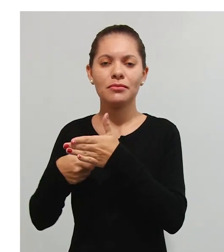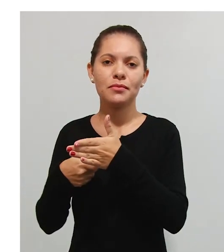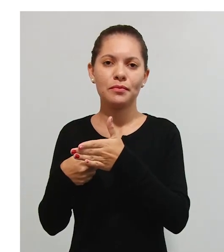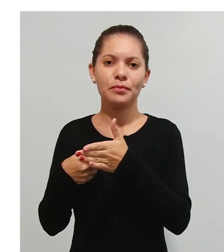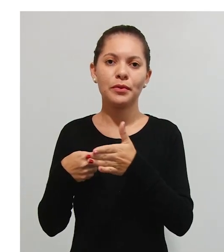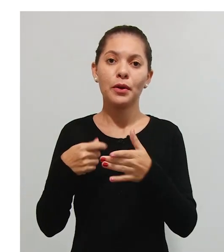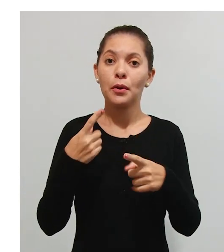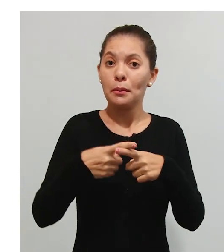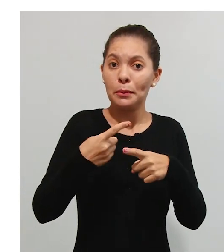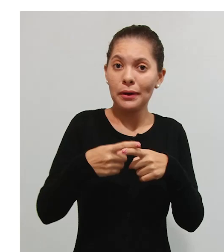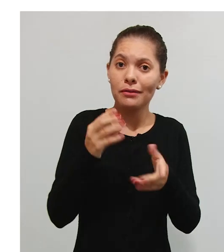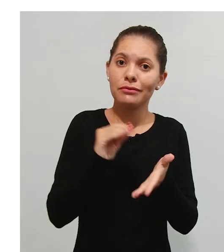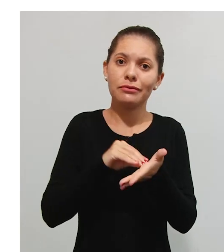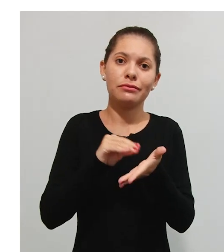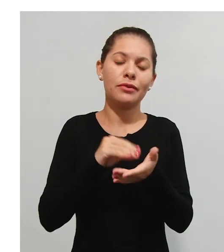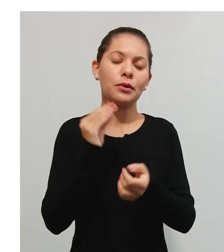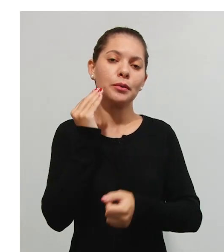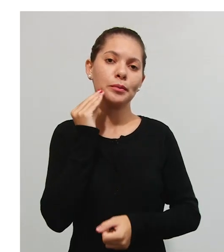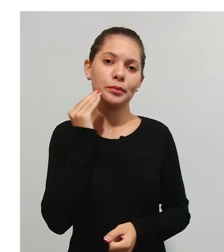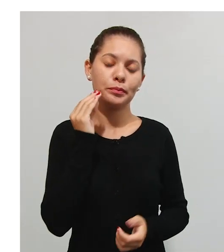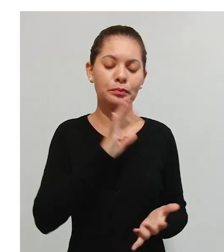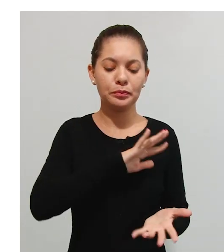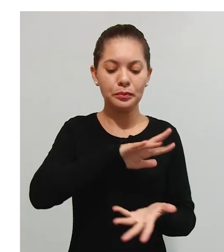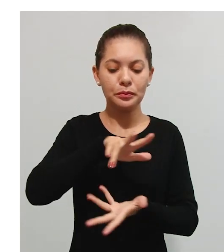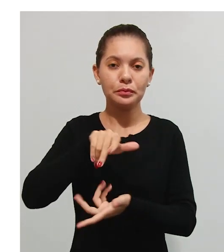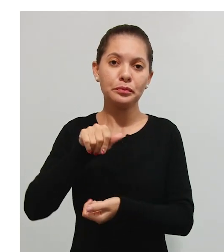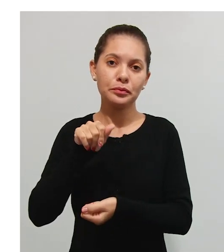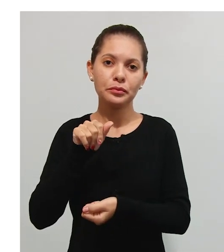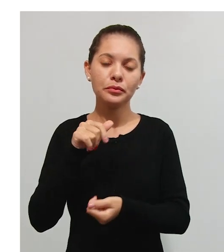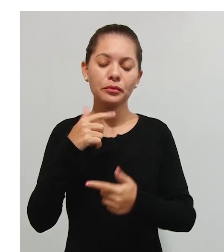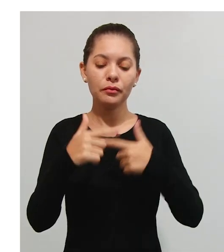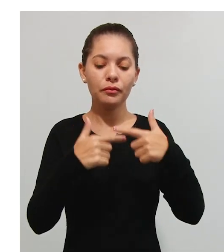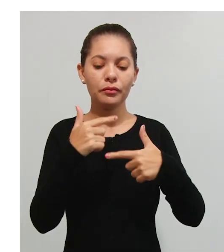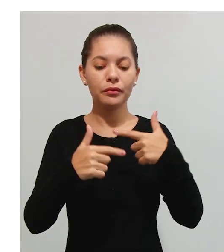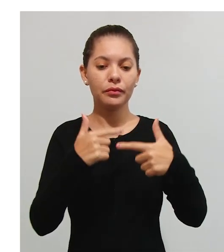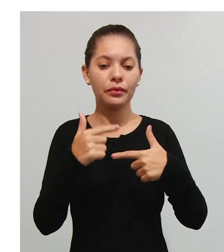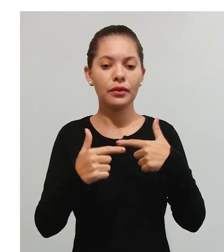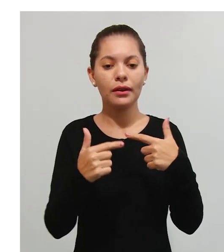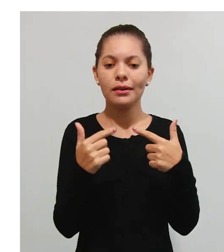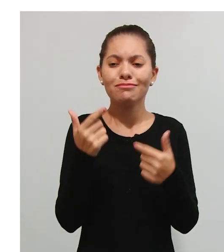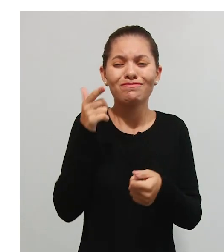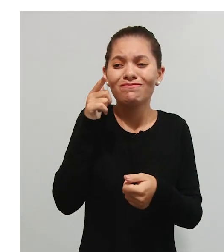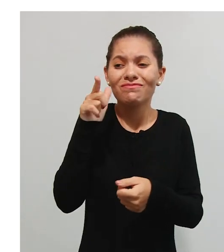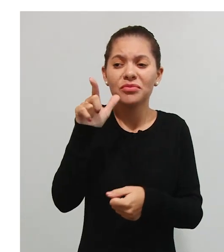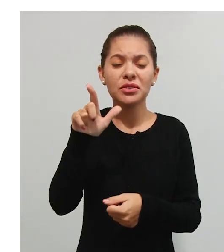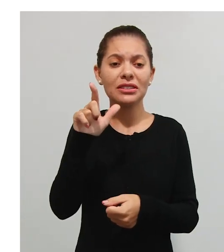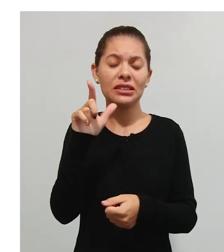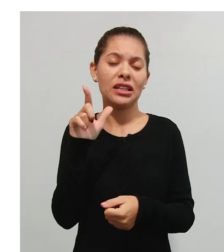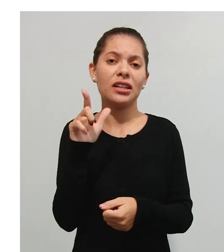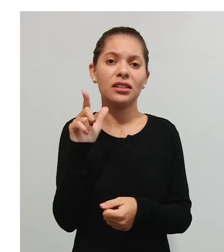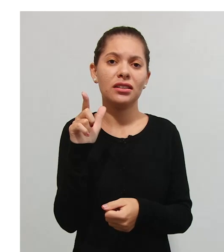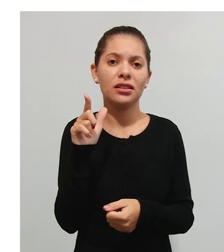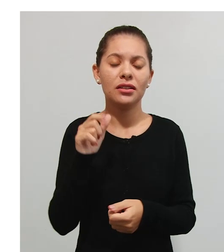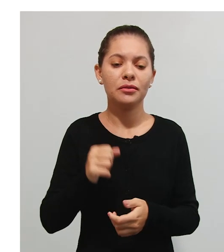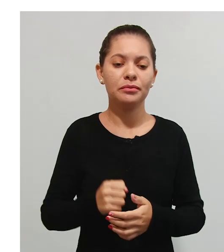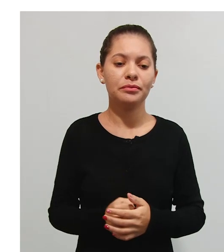pela falta de oportunidade no mundo do trabalho. E aí ele não consegue arranjar um emprego e ele começa, cara,